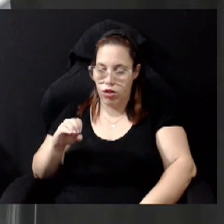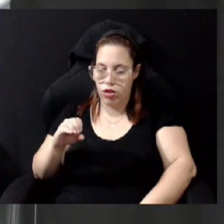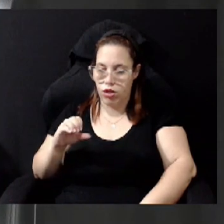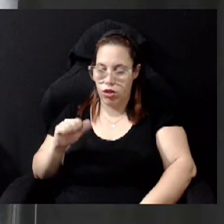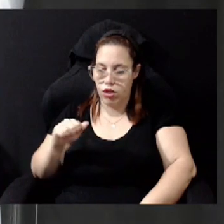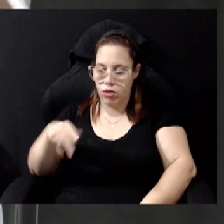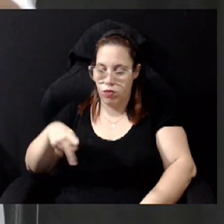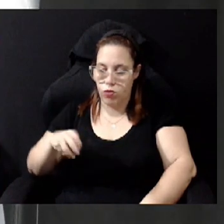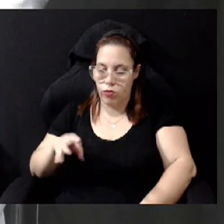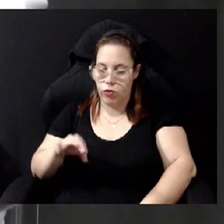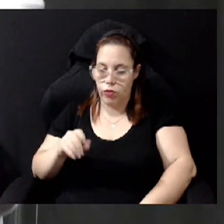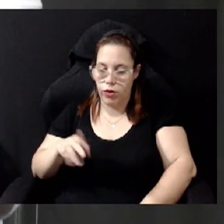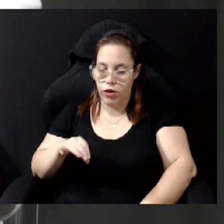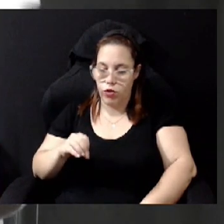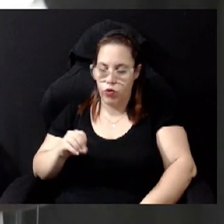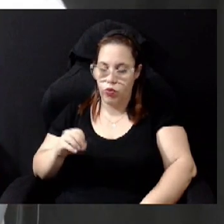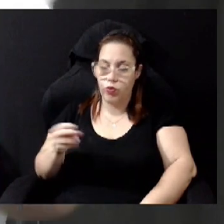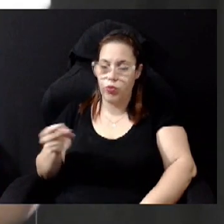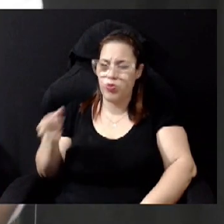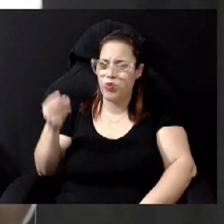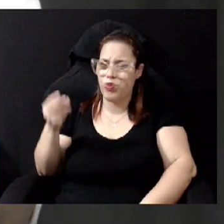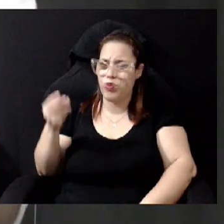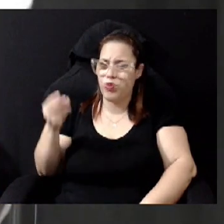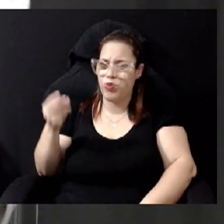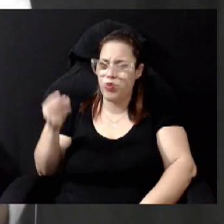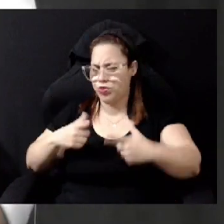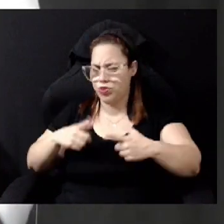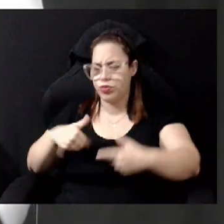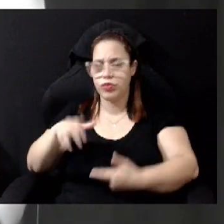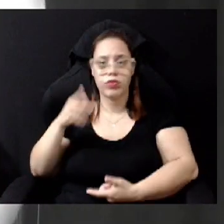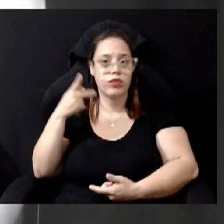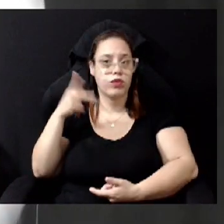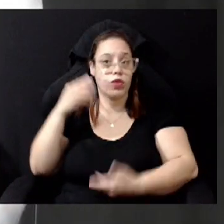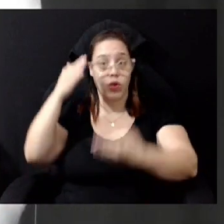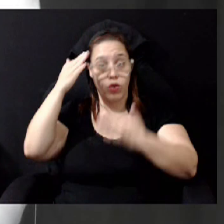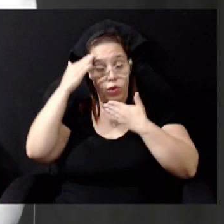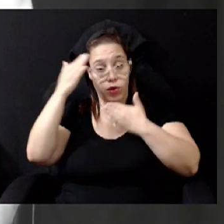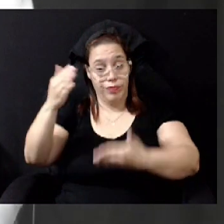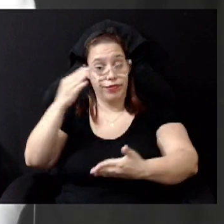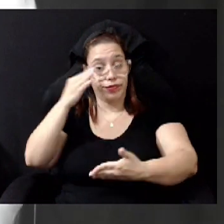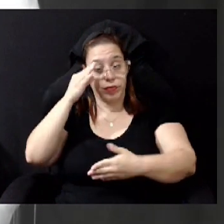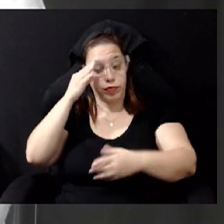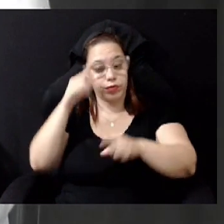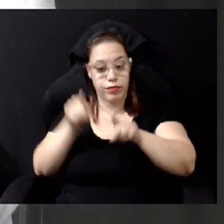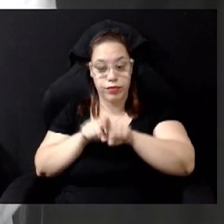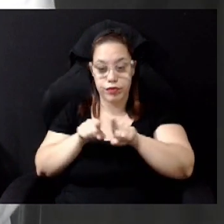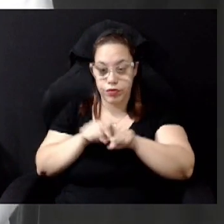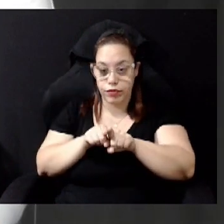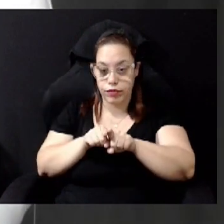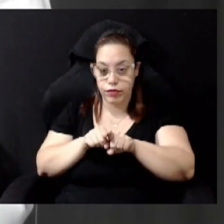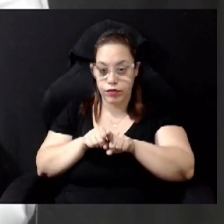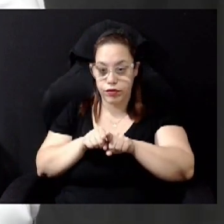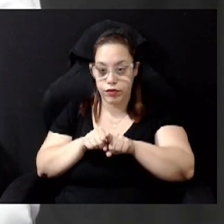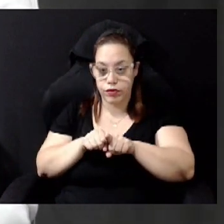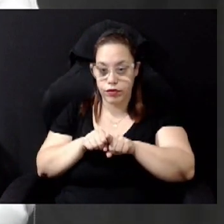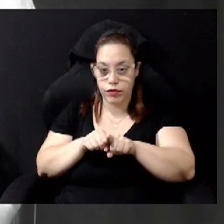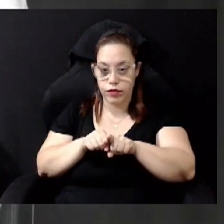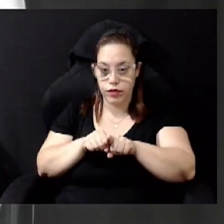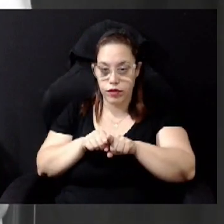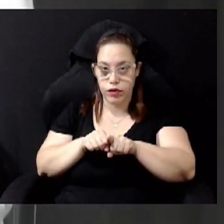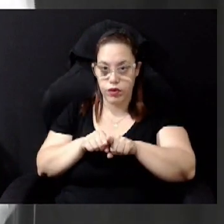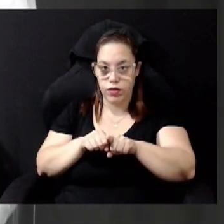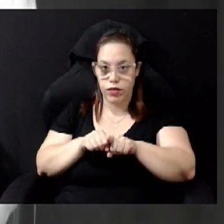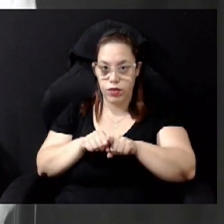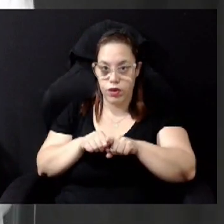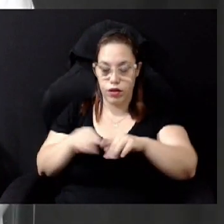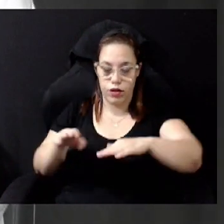muito antiga. É claro que tem mais vereadores, e a gente agradece também a luta dos vereadores, pela duplicação, pelas marginais